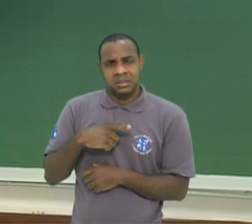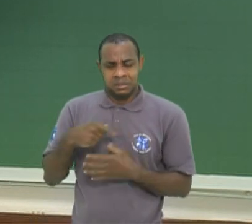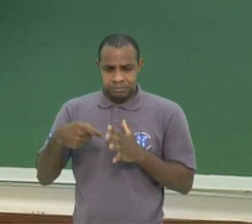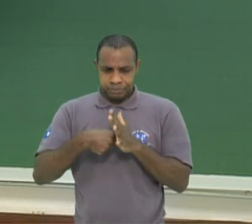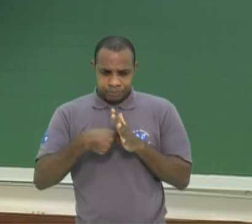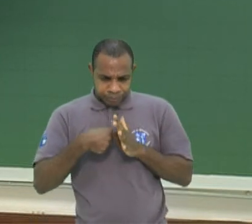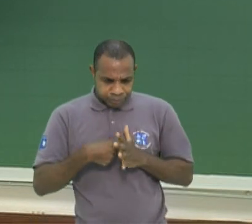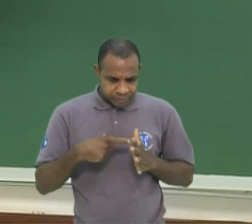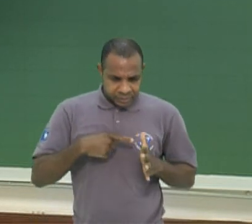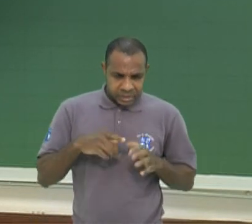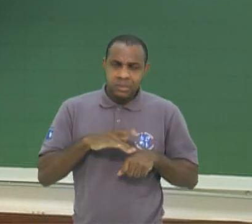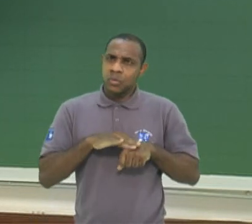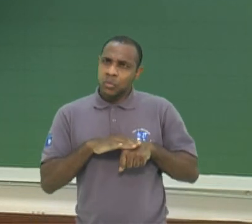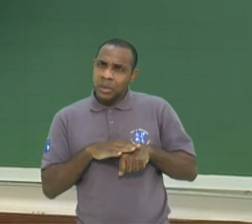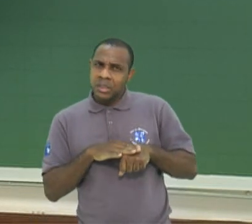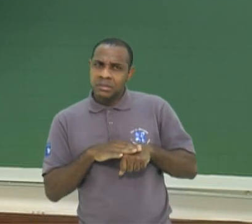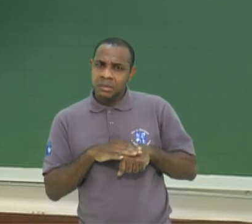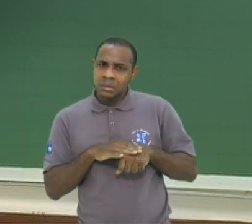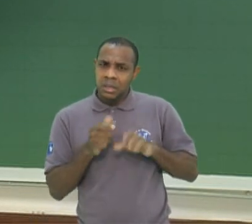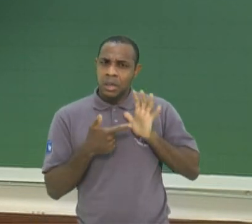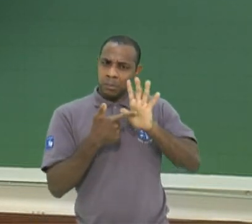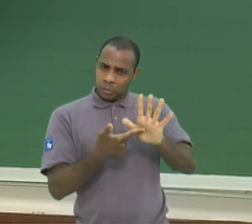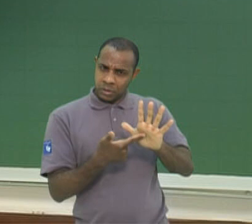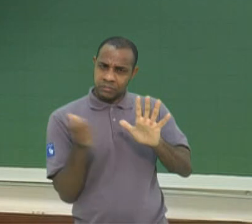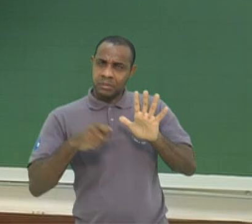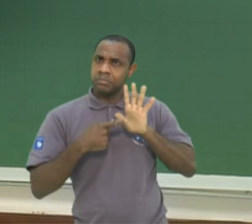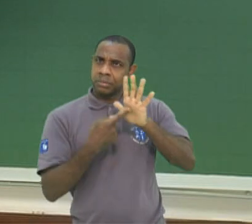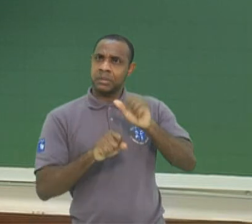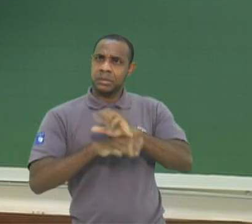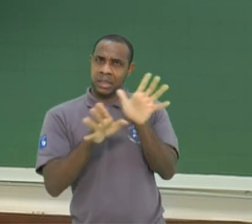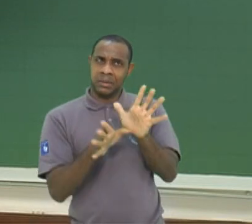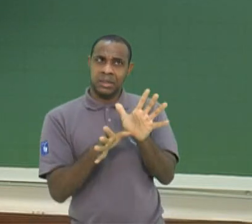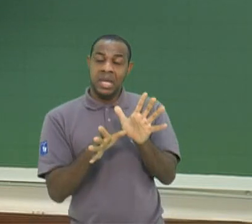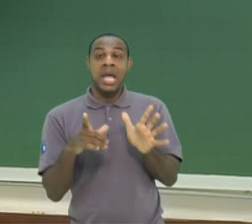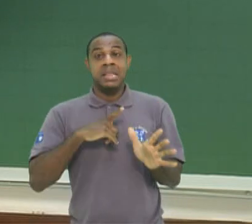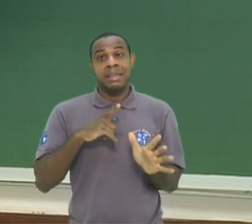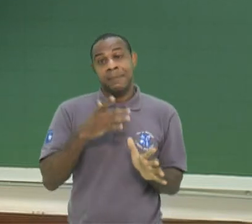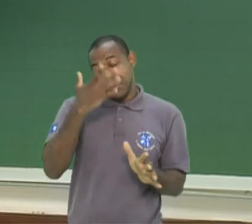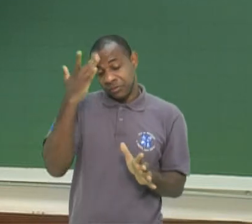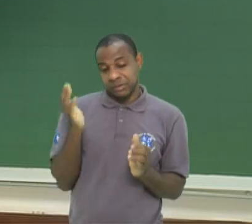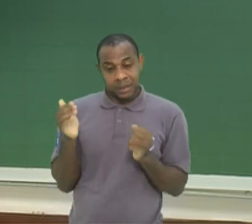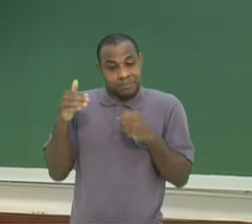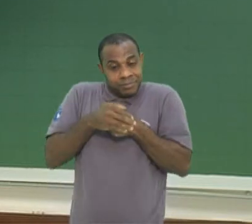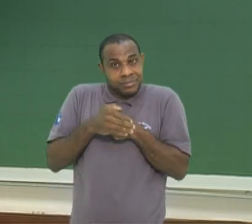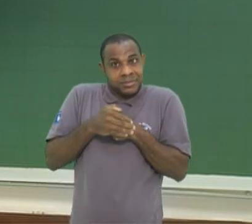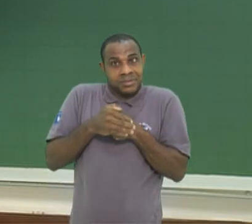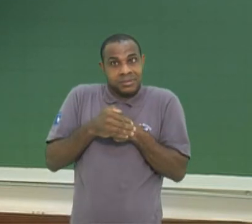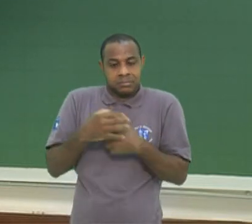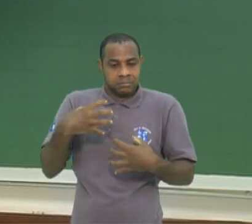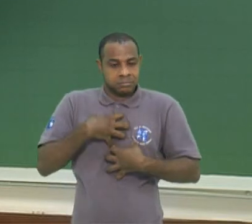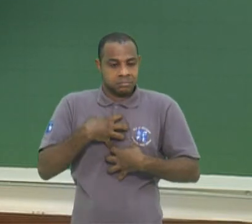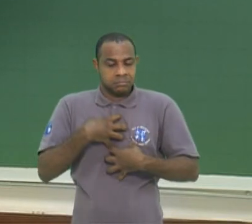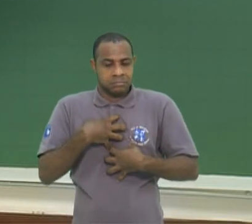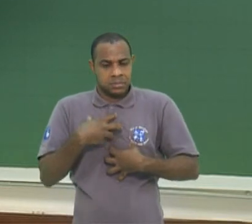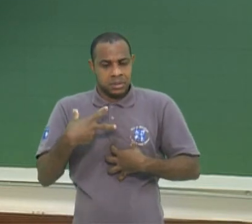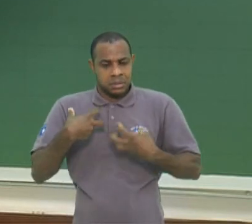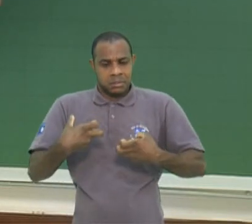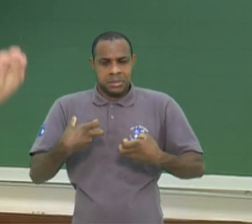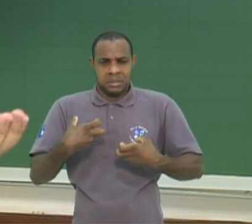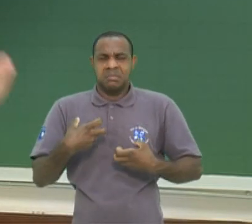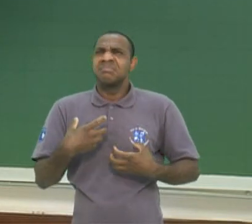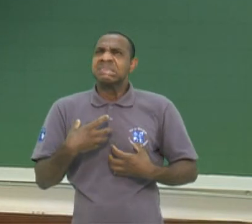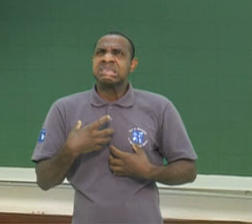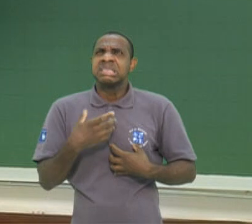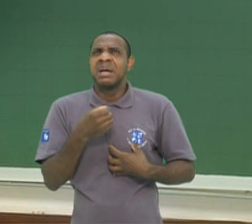Existem aquelas que podem levar o vírus intencionalmente, porque está percebendo que não está se sentindo bem e mesmo